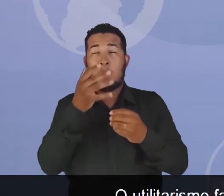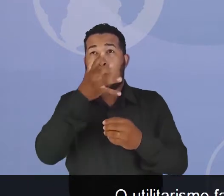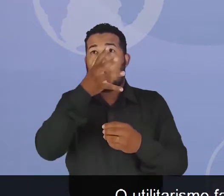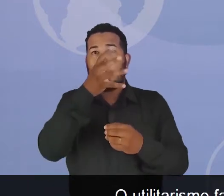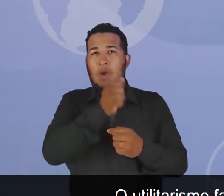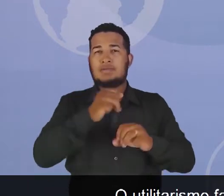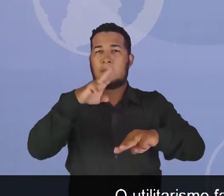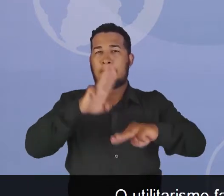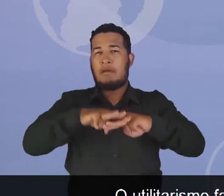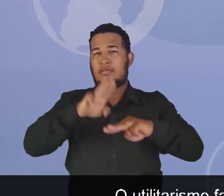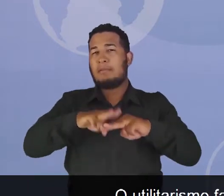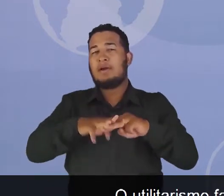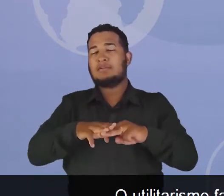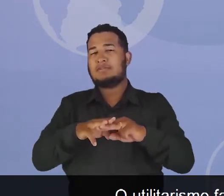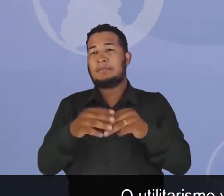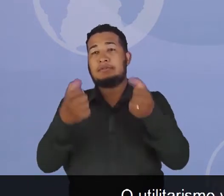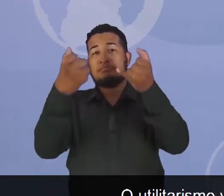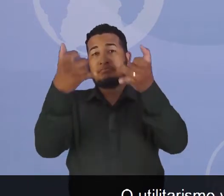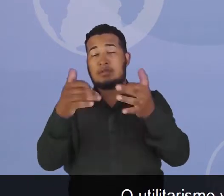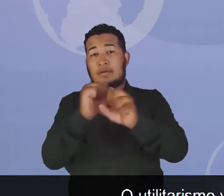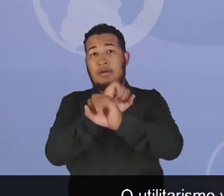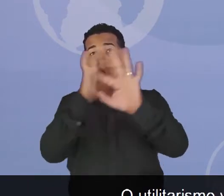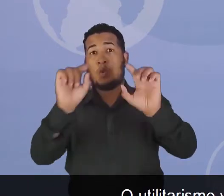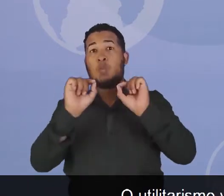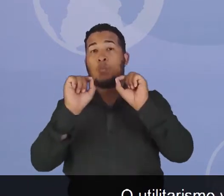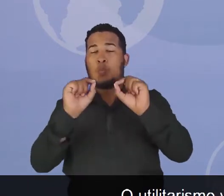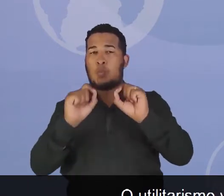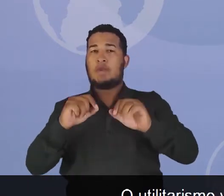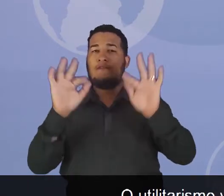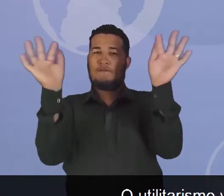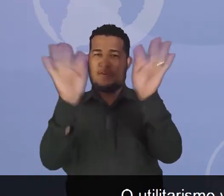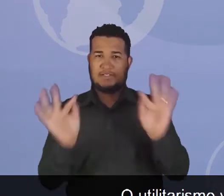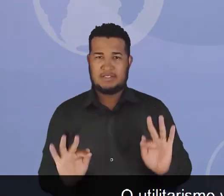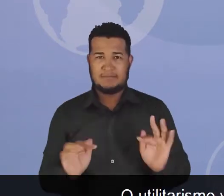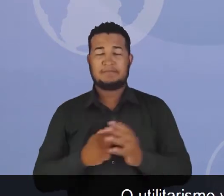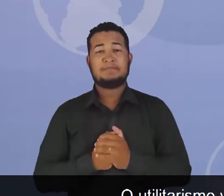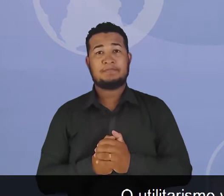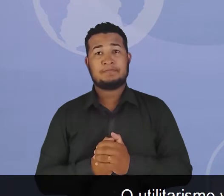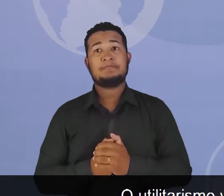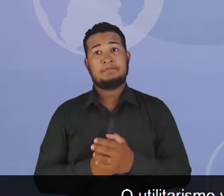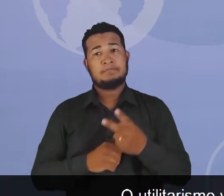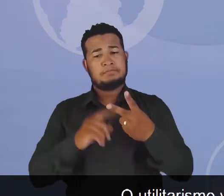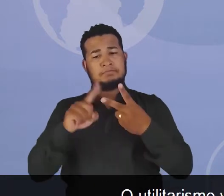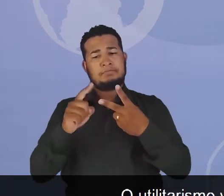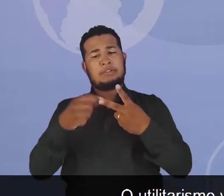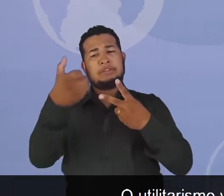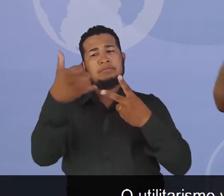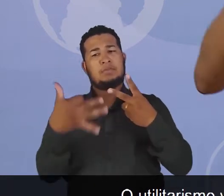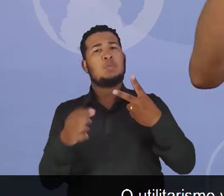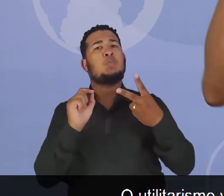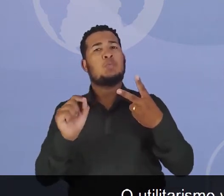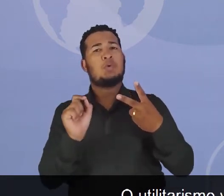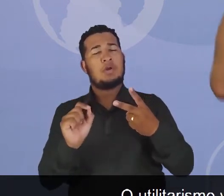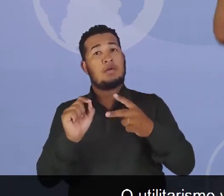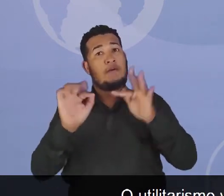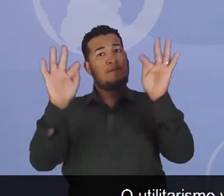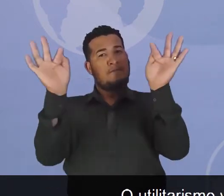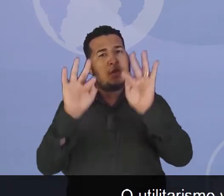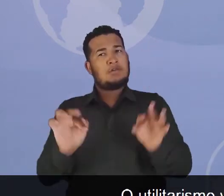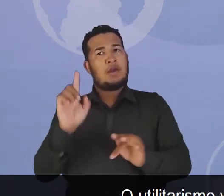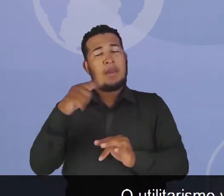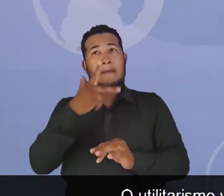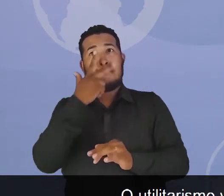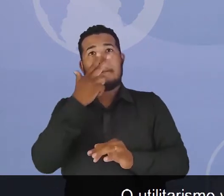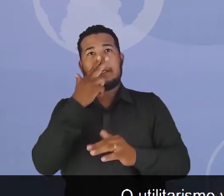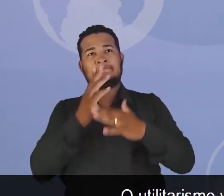matemático para definir o que é felicidade. O utilitarismo vai afirmar que felicidade é o